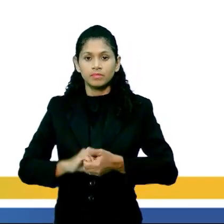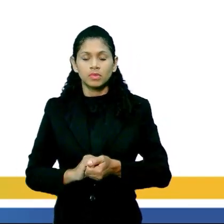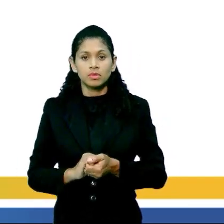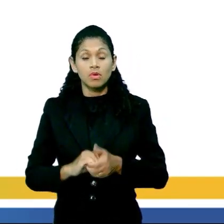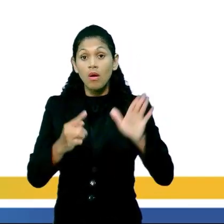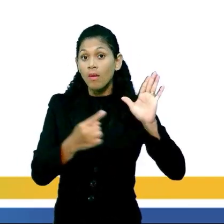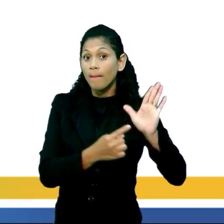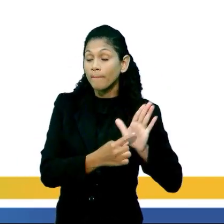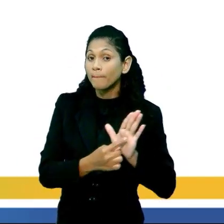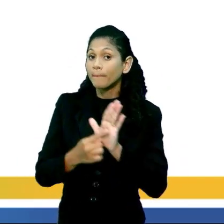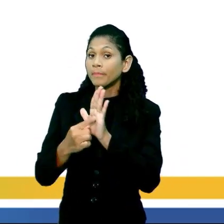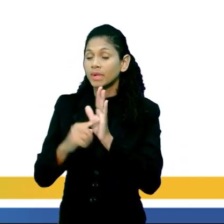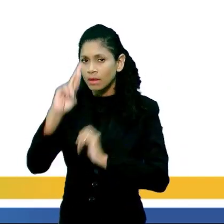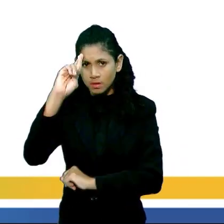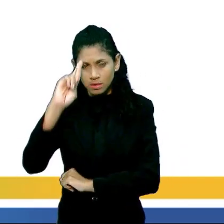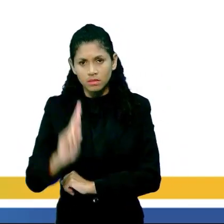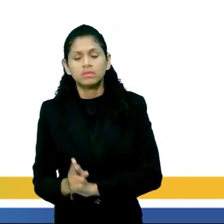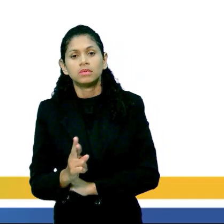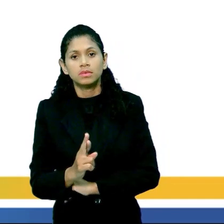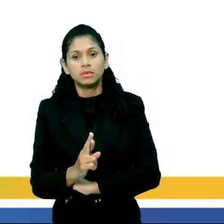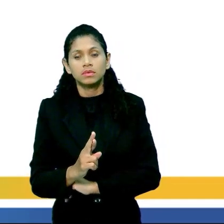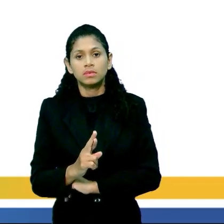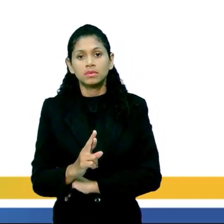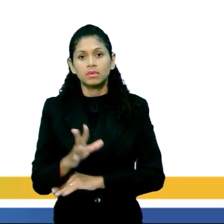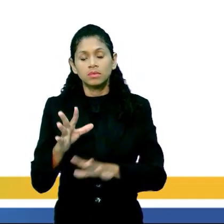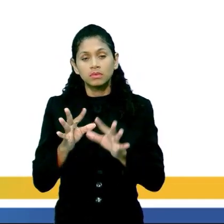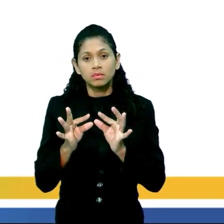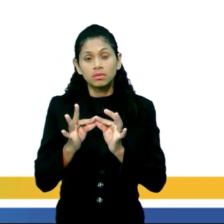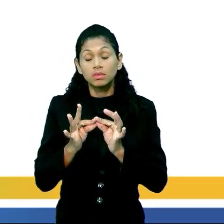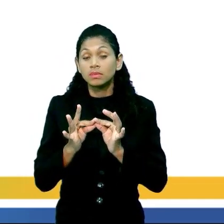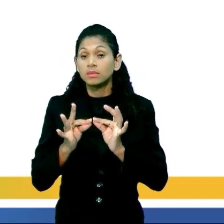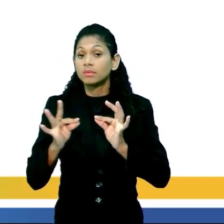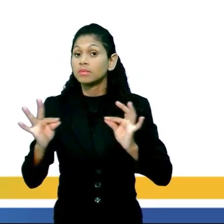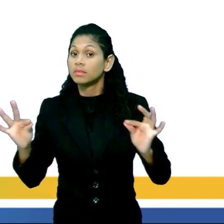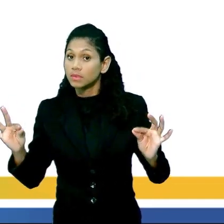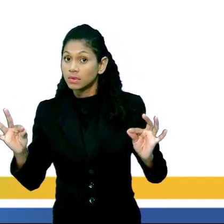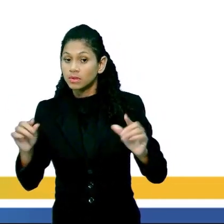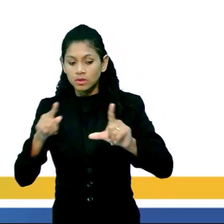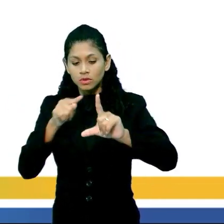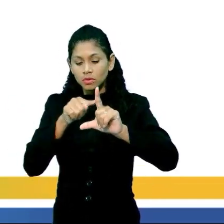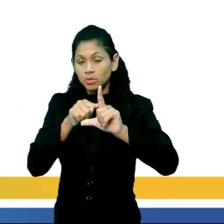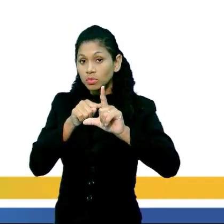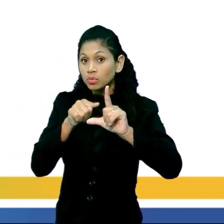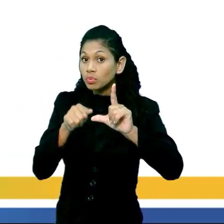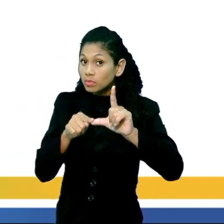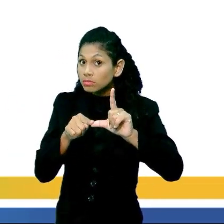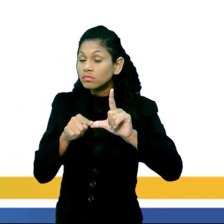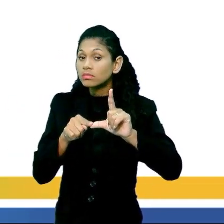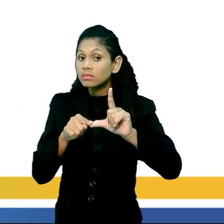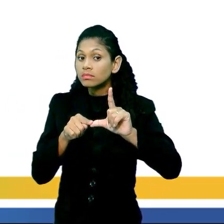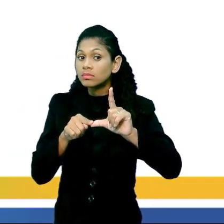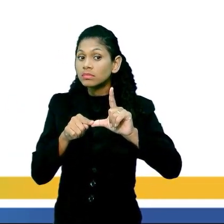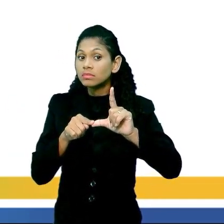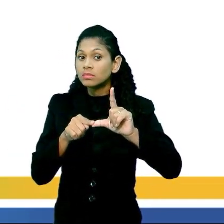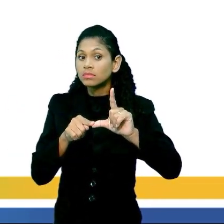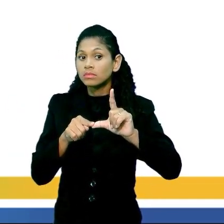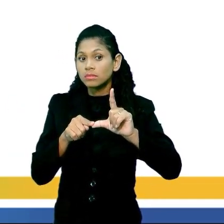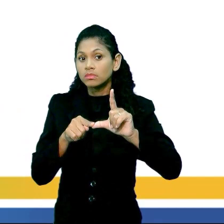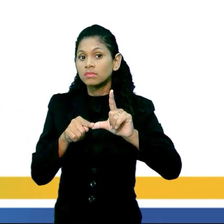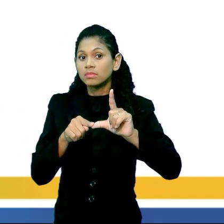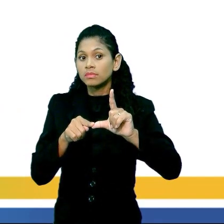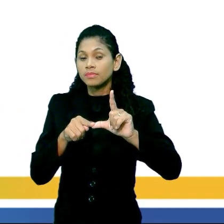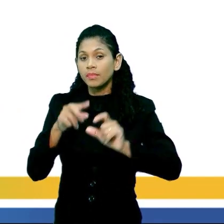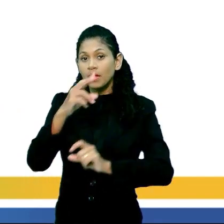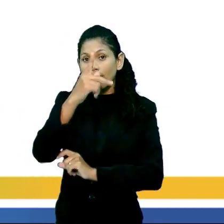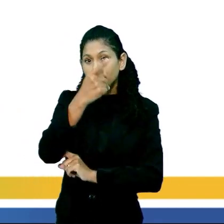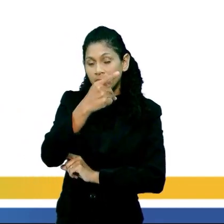a razão da medida do ângulo, olha aí, ó, P2 ângulo